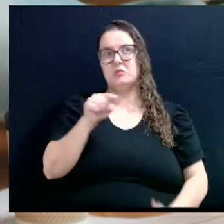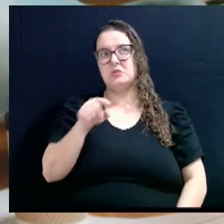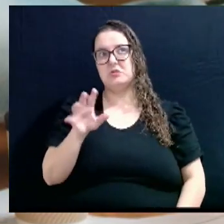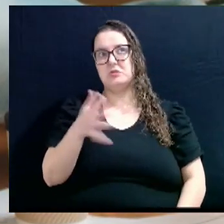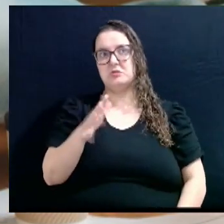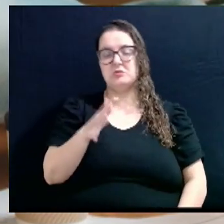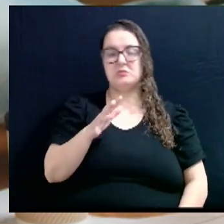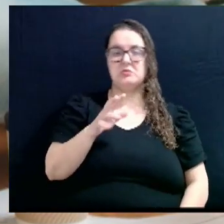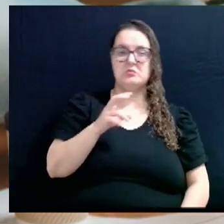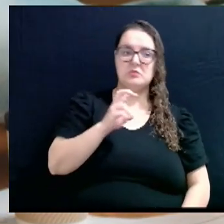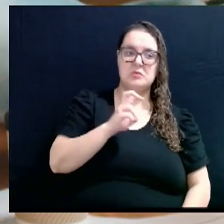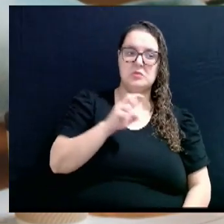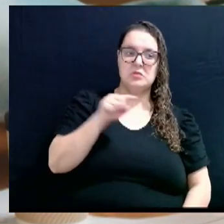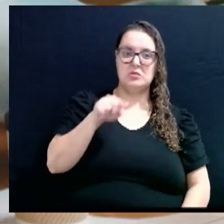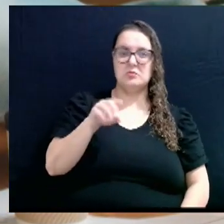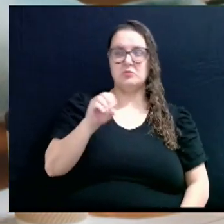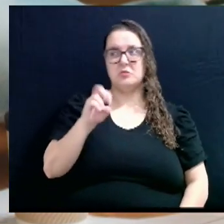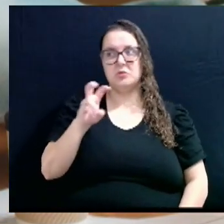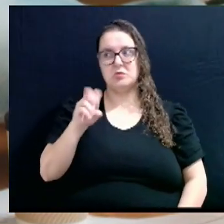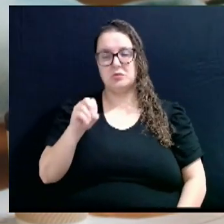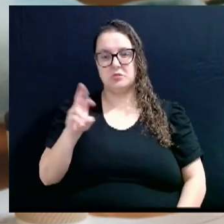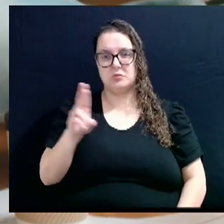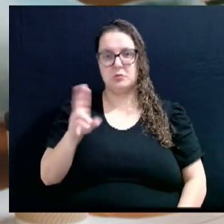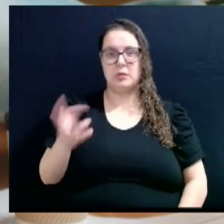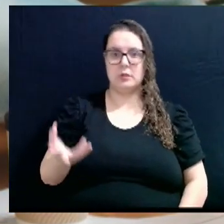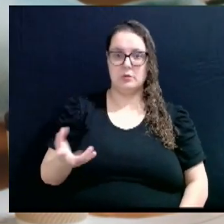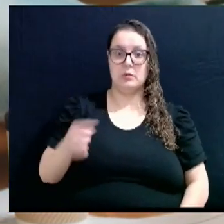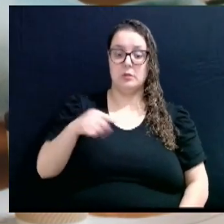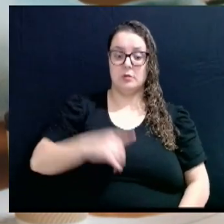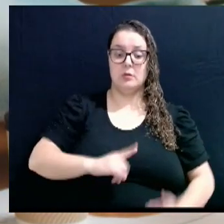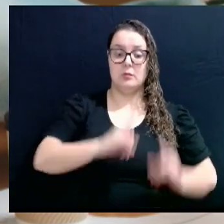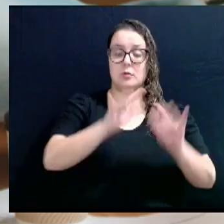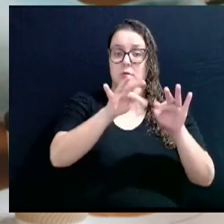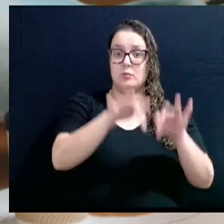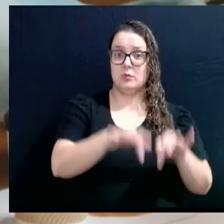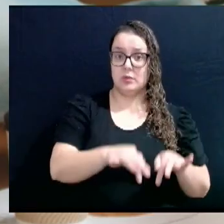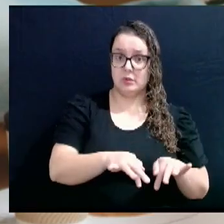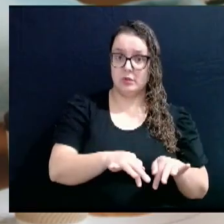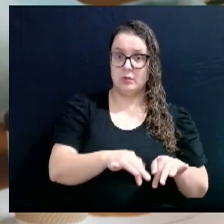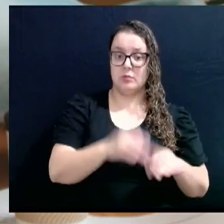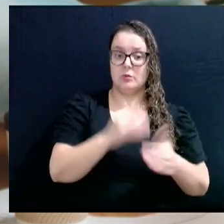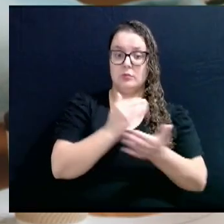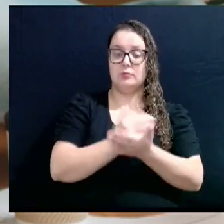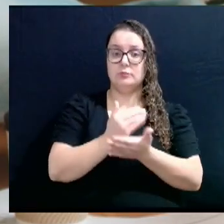5.050, tá? E esse apartamento, ao final do financiamento, ele vai ficar